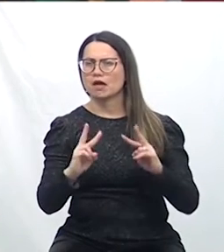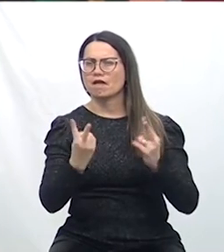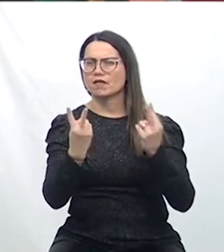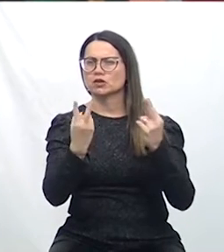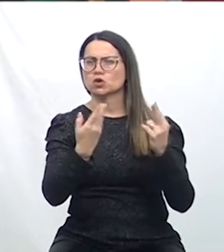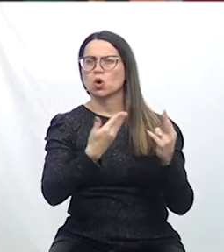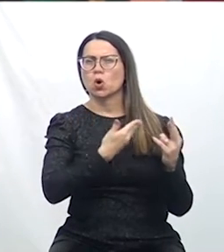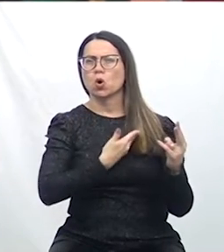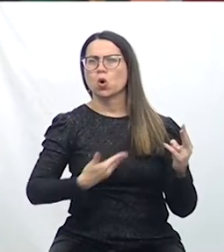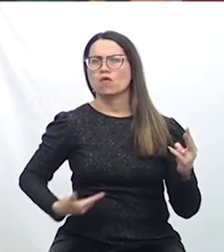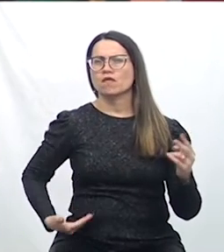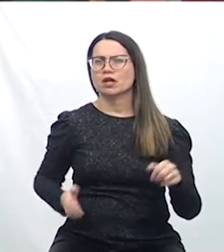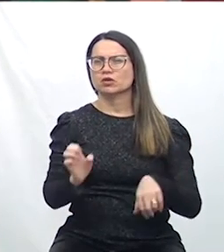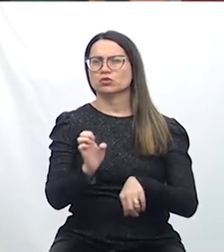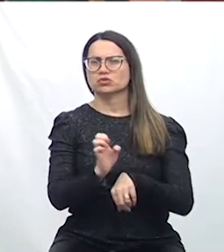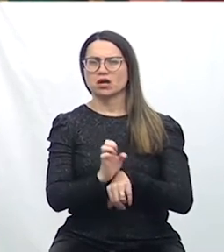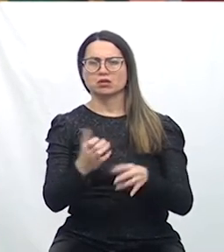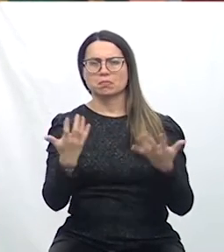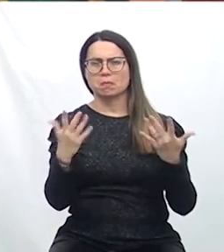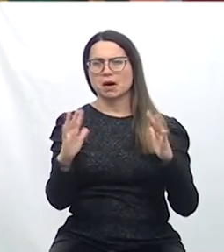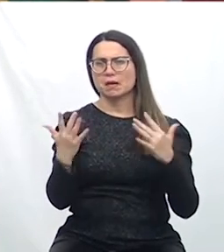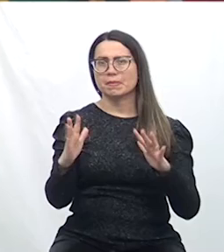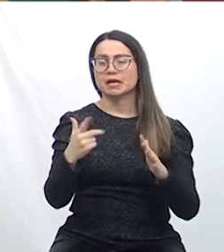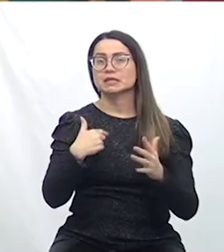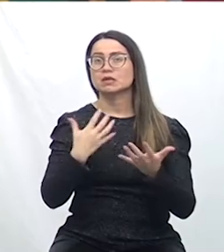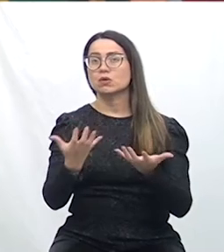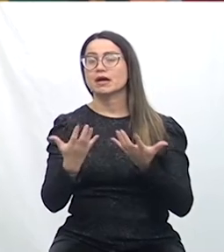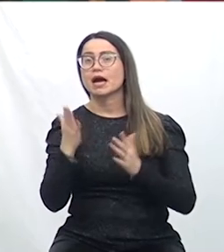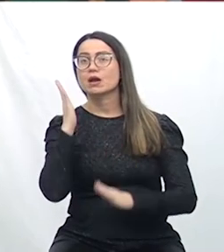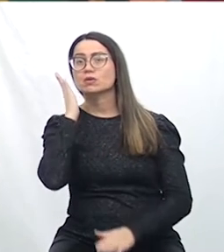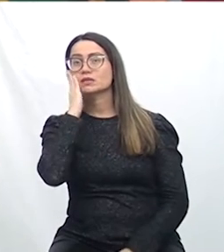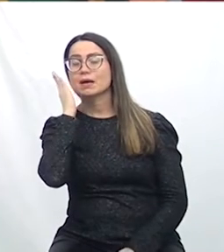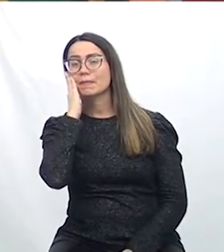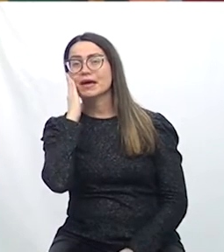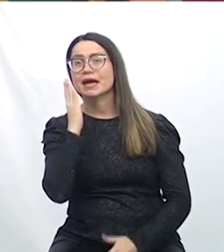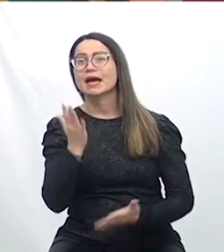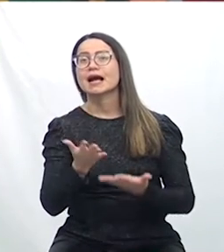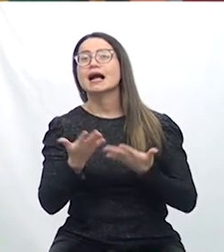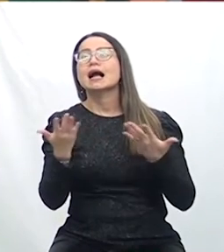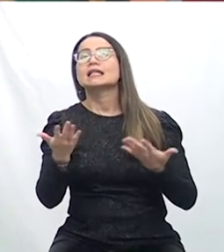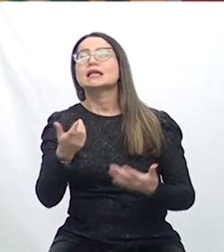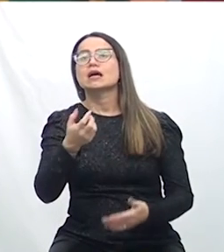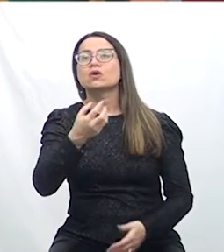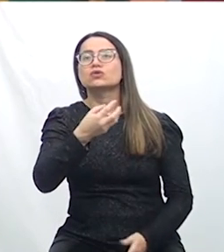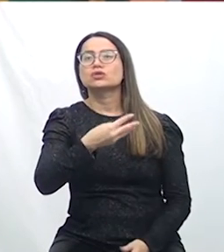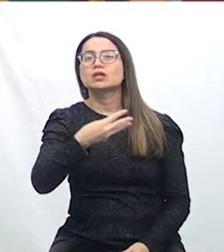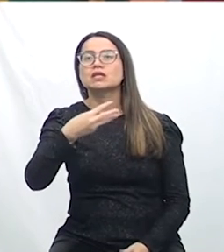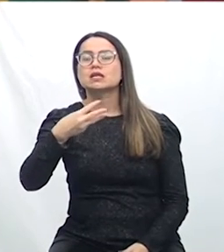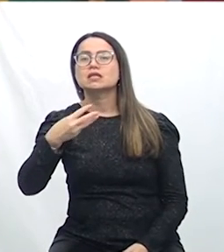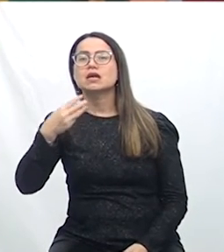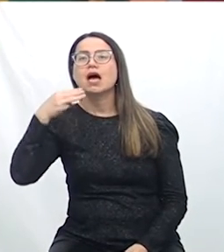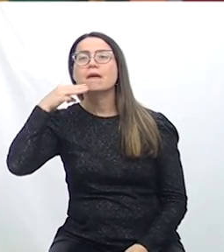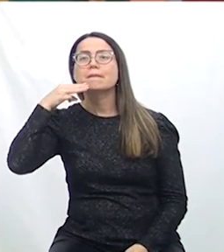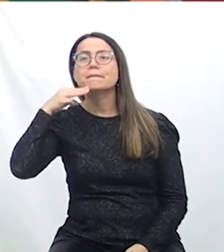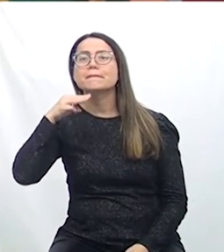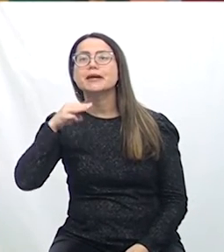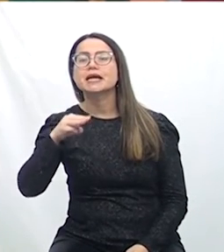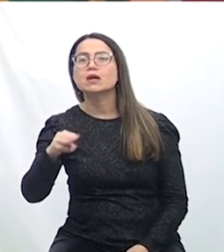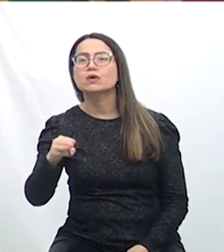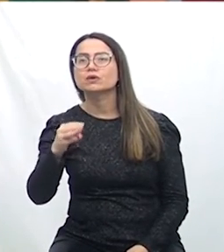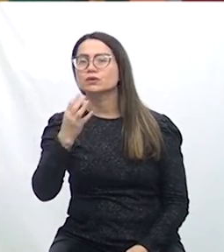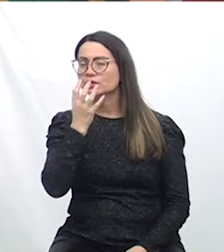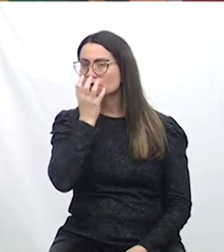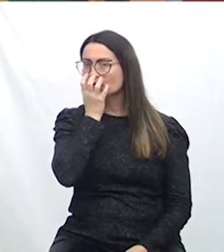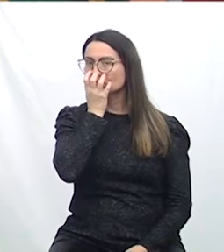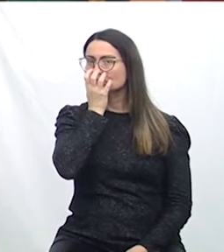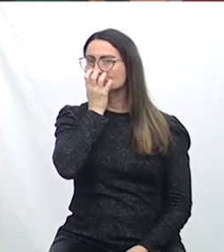estado isso, o governo do estado aquilo, eu quero saber onde é que estão os 33 milhões de reais dos respiradores, que